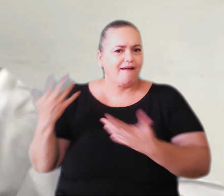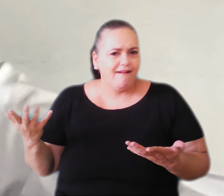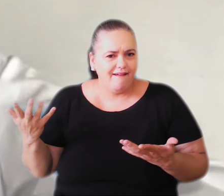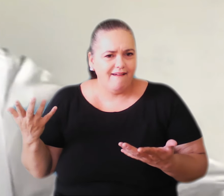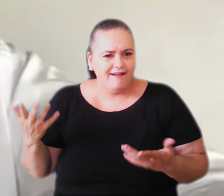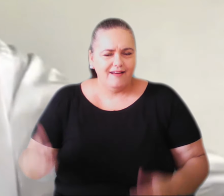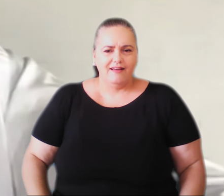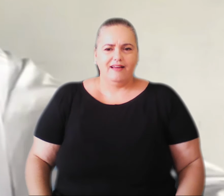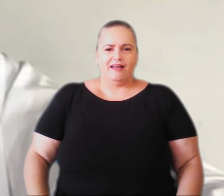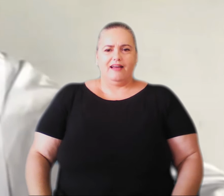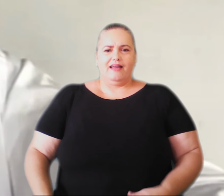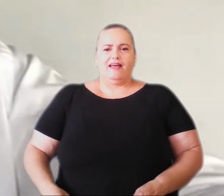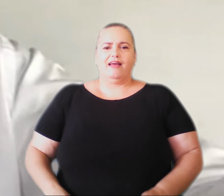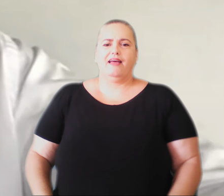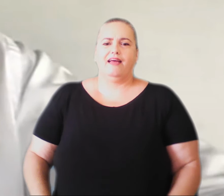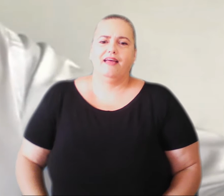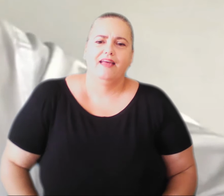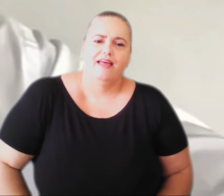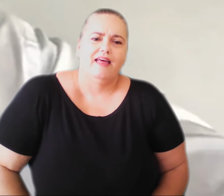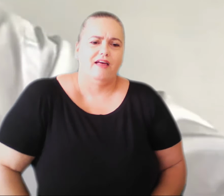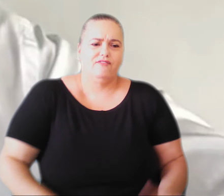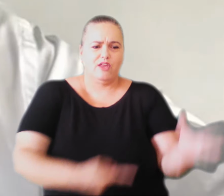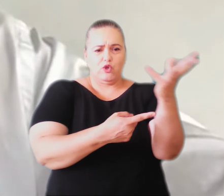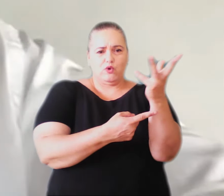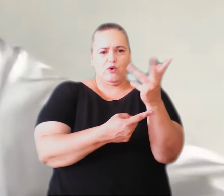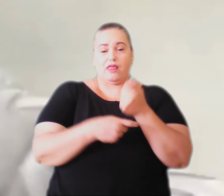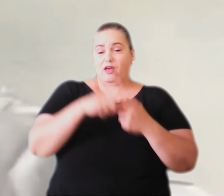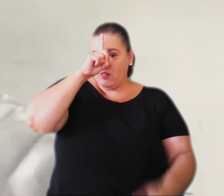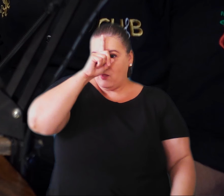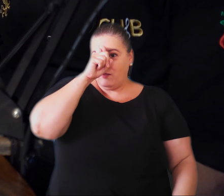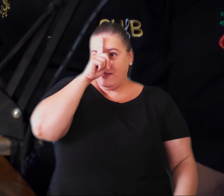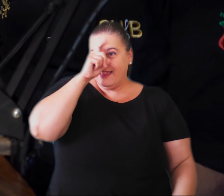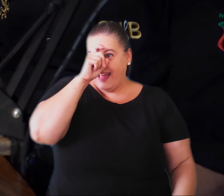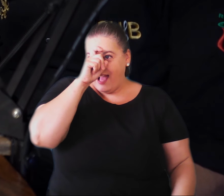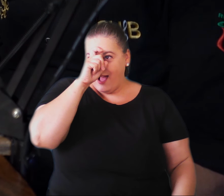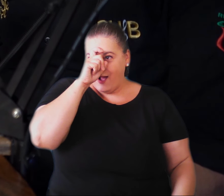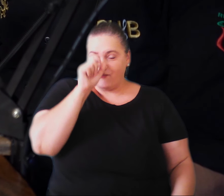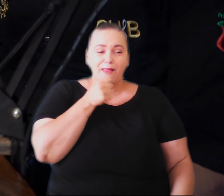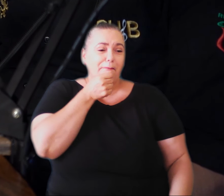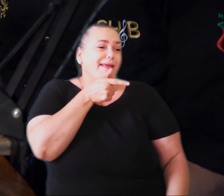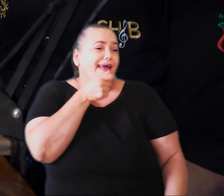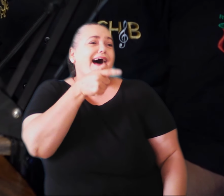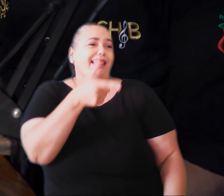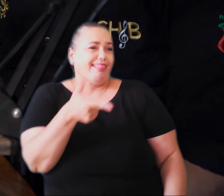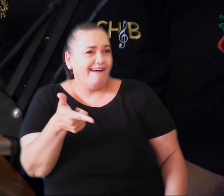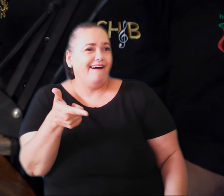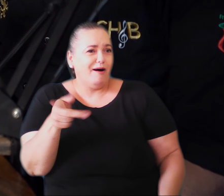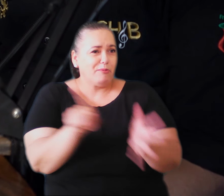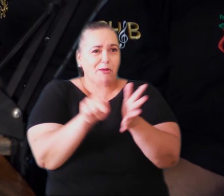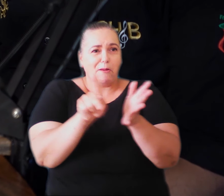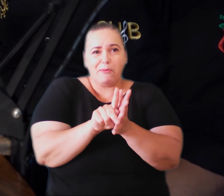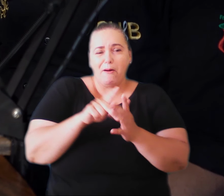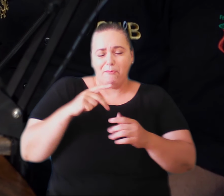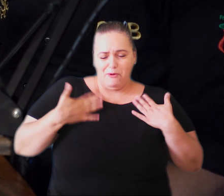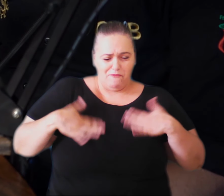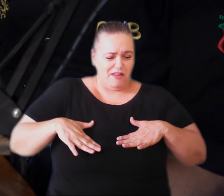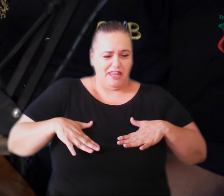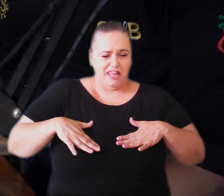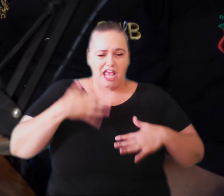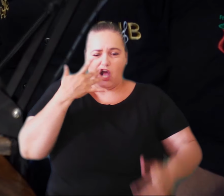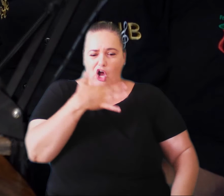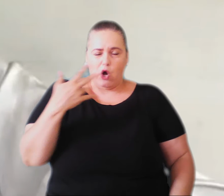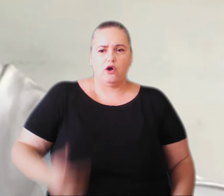era o posteiro da invernada artística do hospital, dizia ele, para brincar, né? E tinha outro que ia